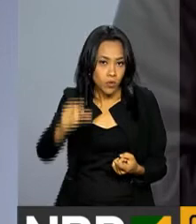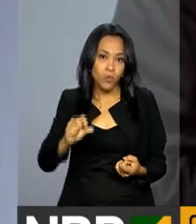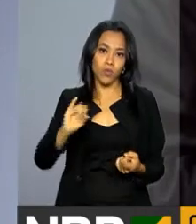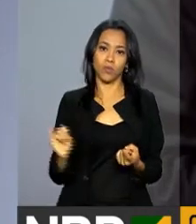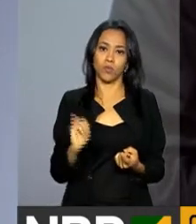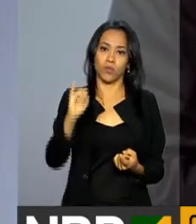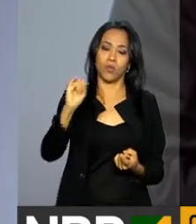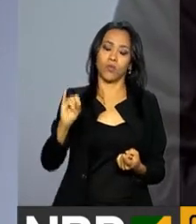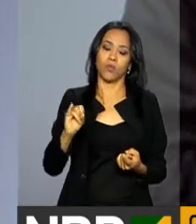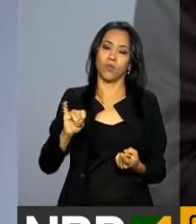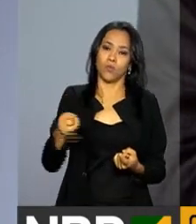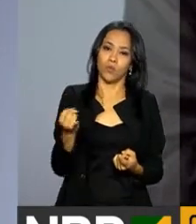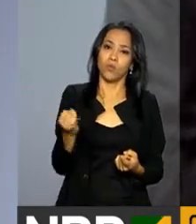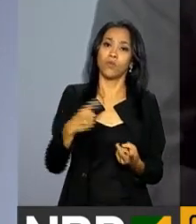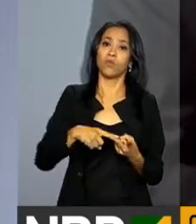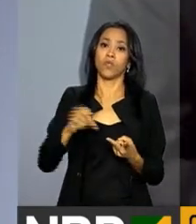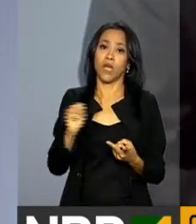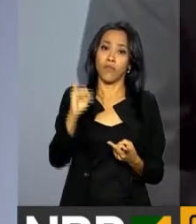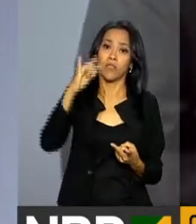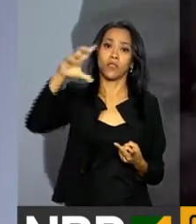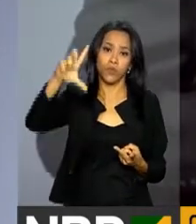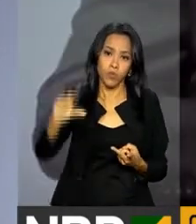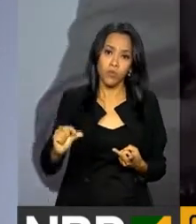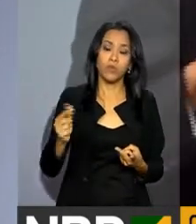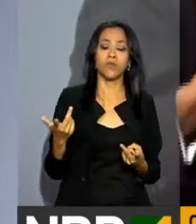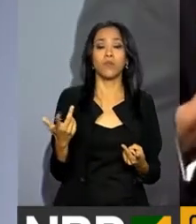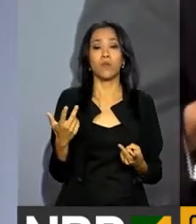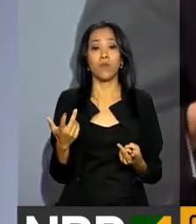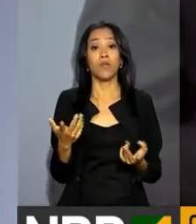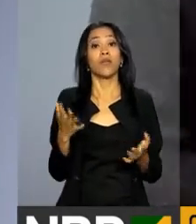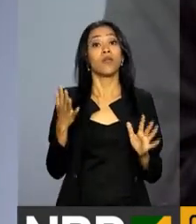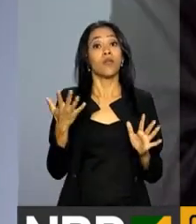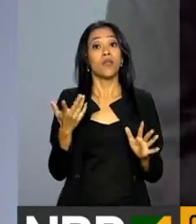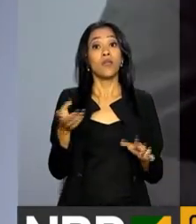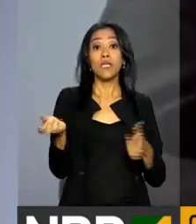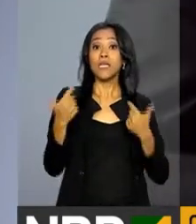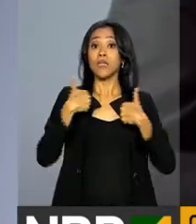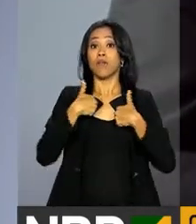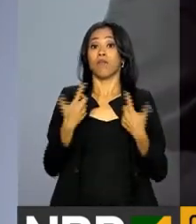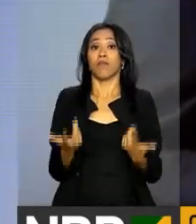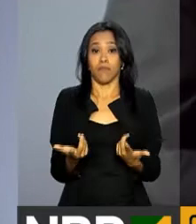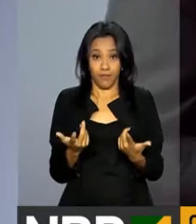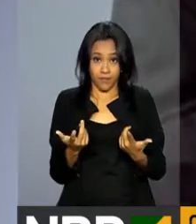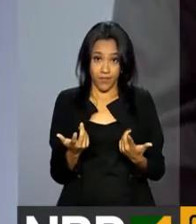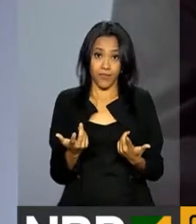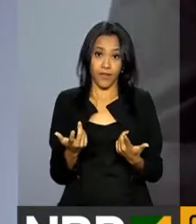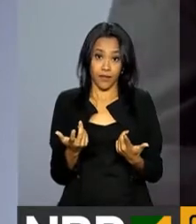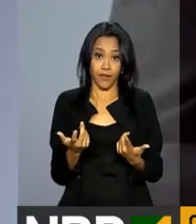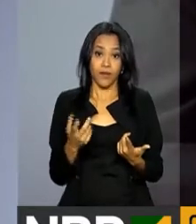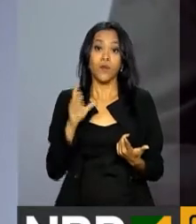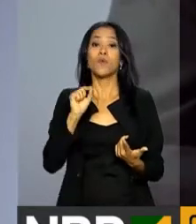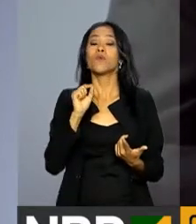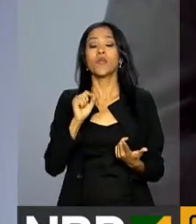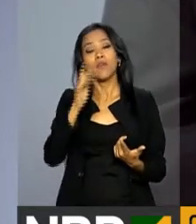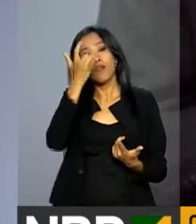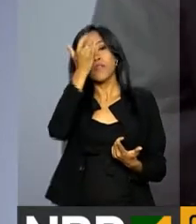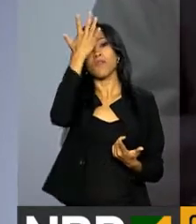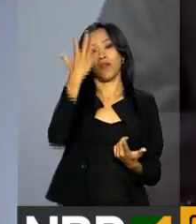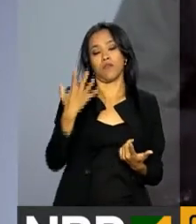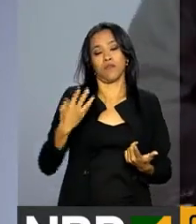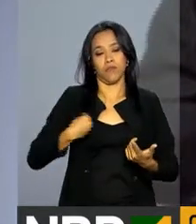você os mais vulneráveis os mais pobres mas e eu o que tem a ver com isso a mulher que isso me facilita a vida